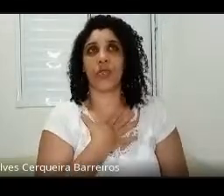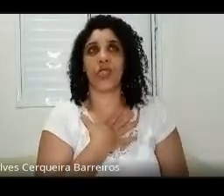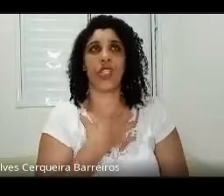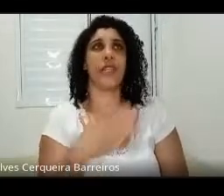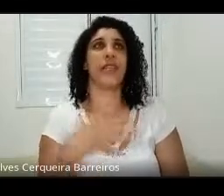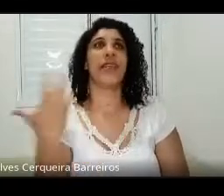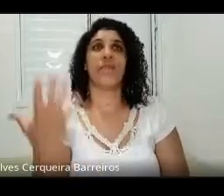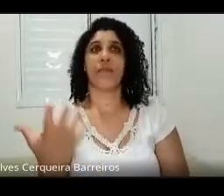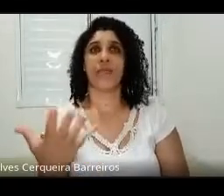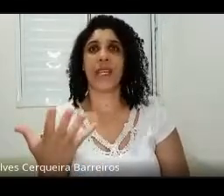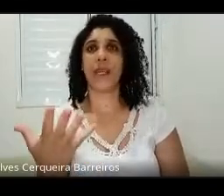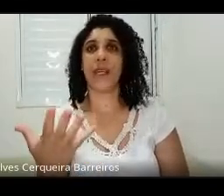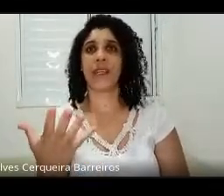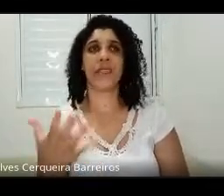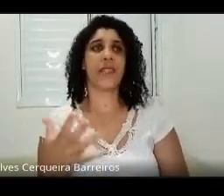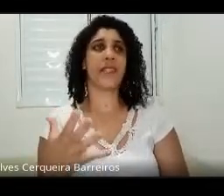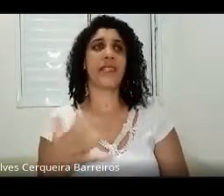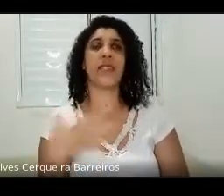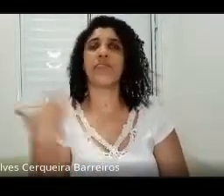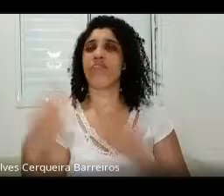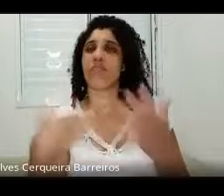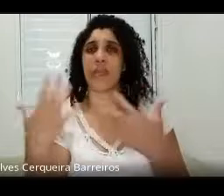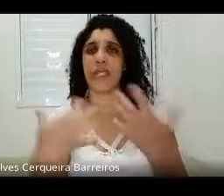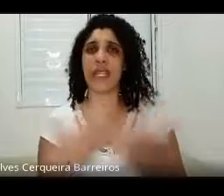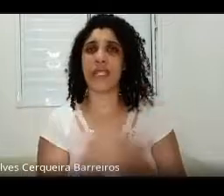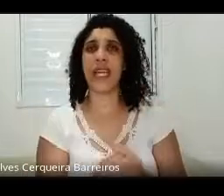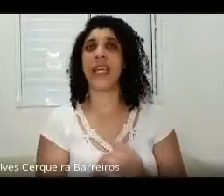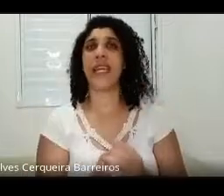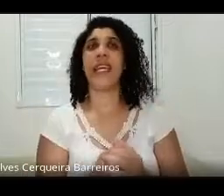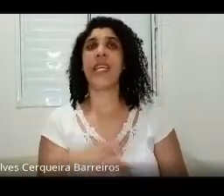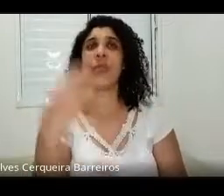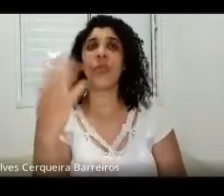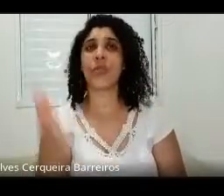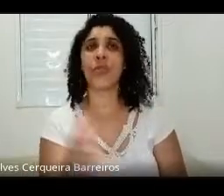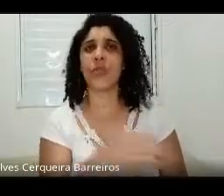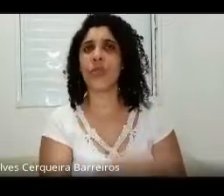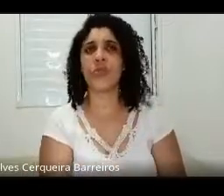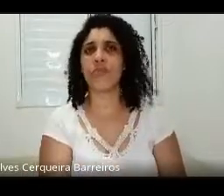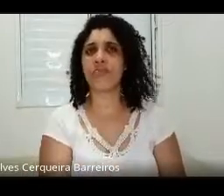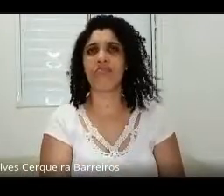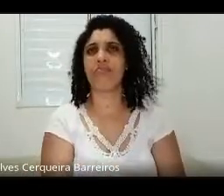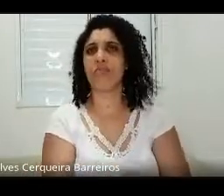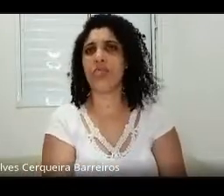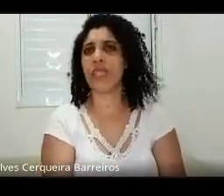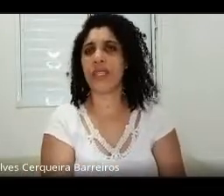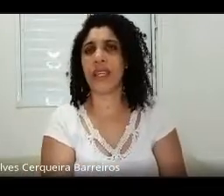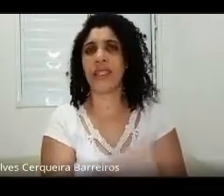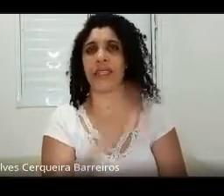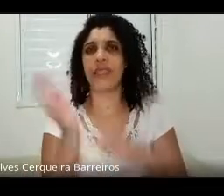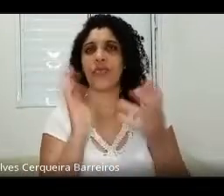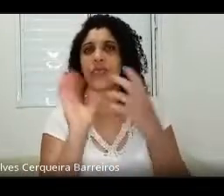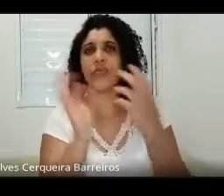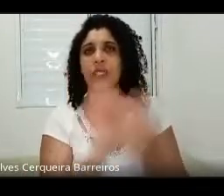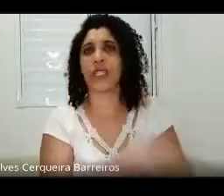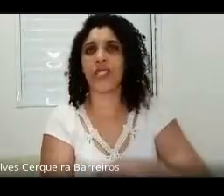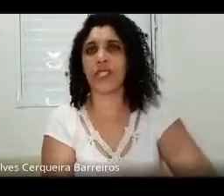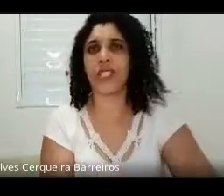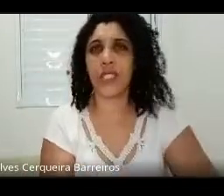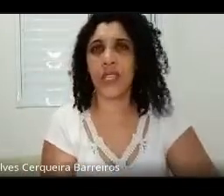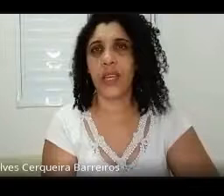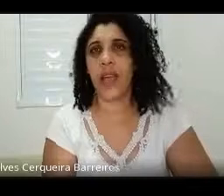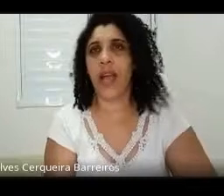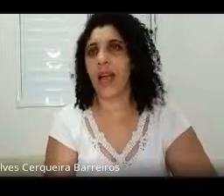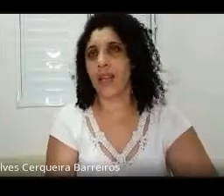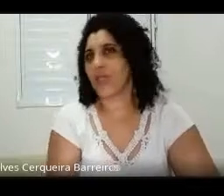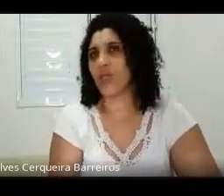de astrologia, saber a sinalização, saber sinalizar, e o outro tudo não entender nada do que eu estou falando ali